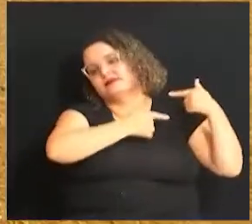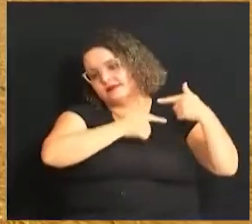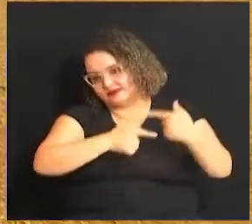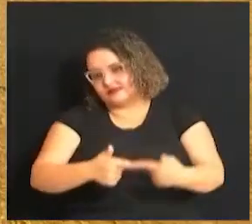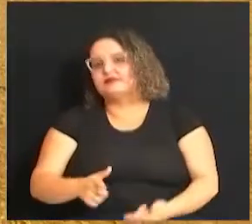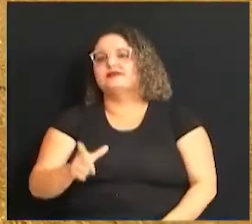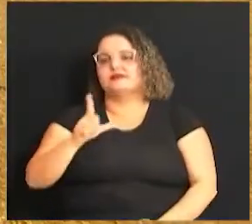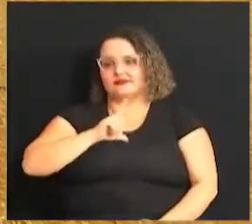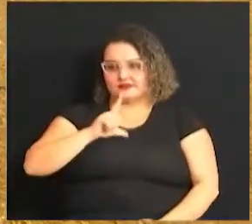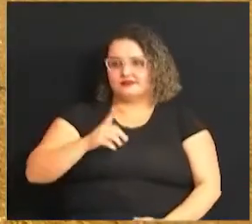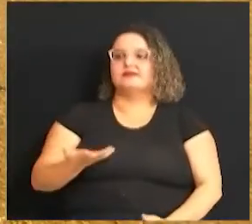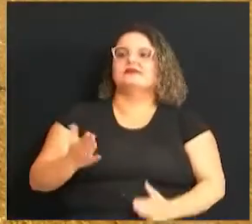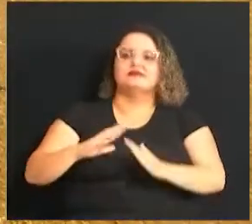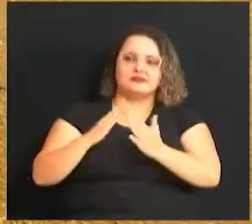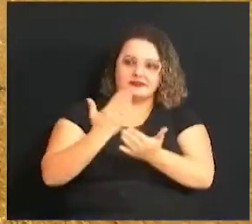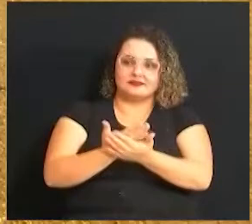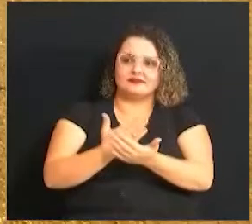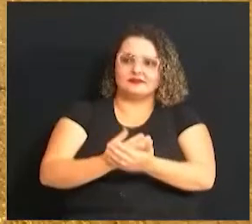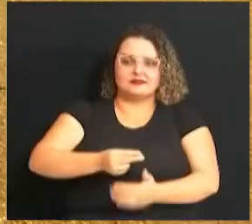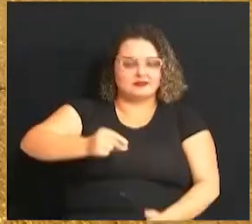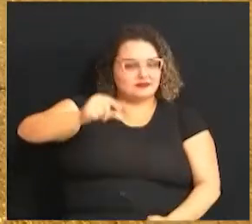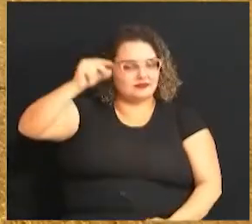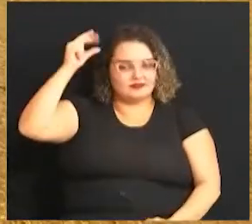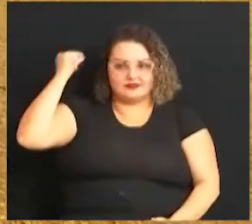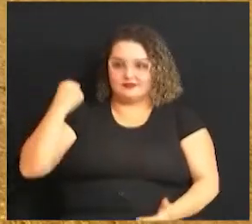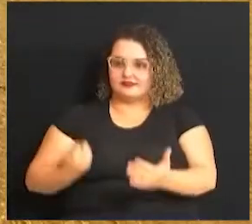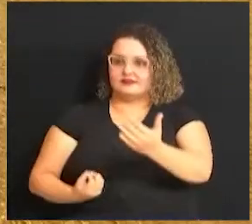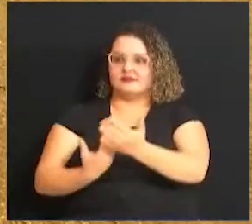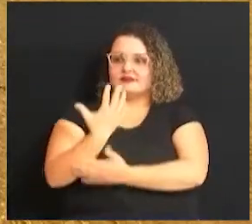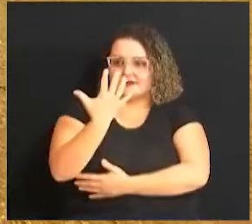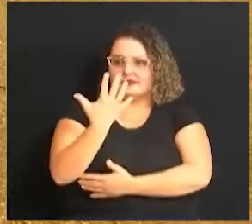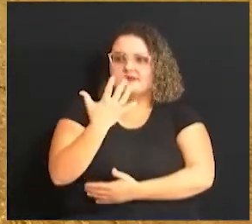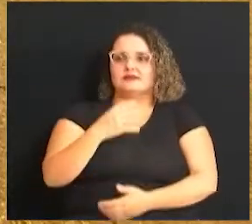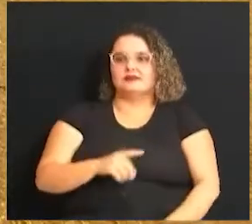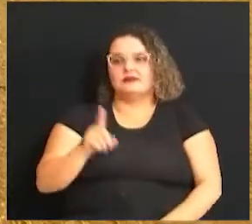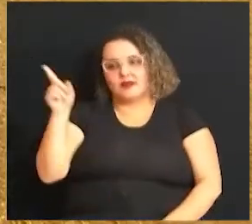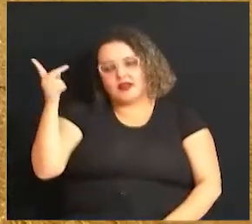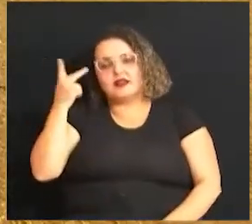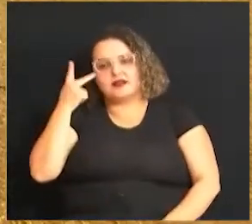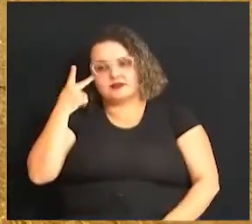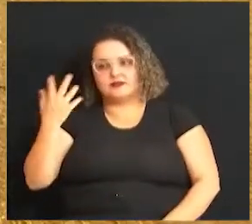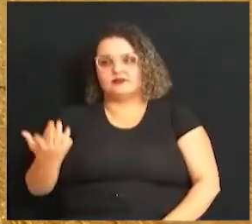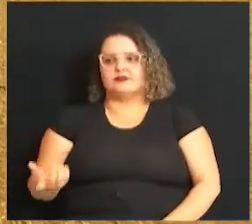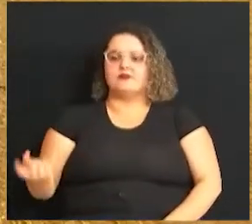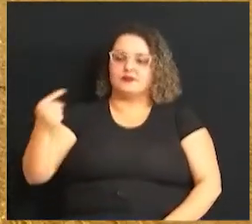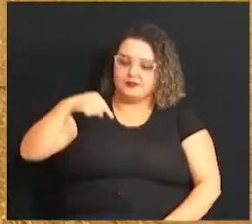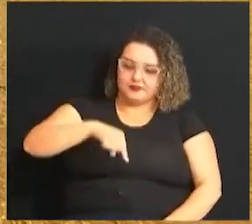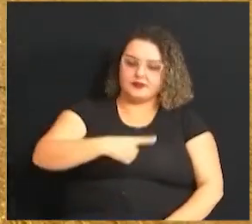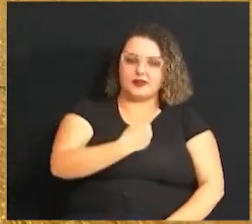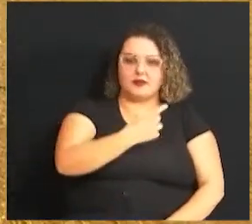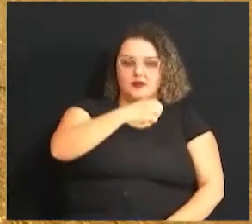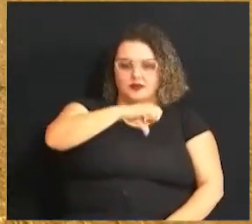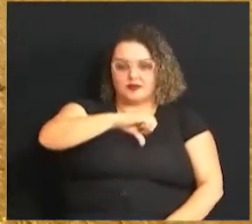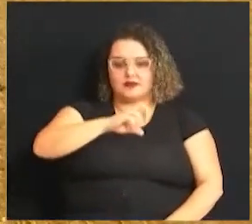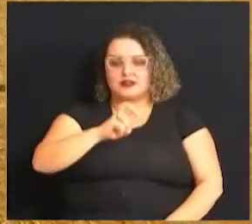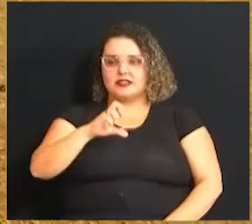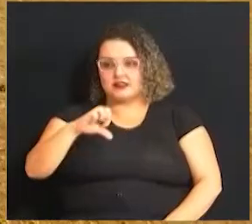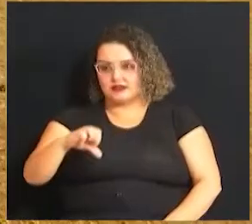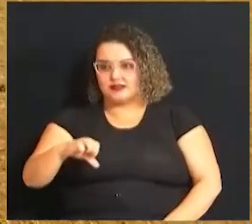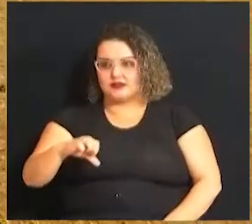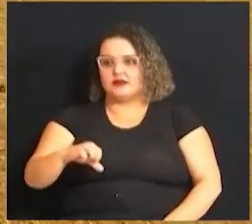Essa é uma tradição que que a escola tem desde a época da sua criação lá na Escola Preparatória de São Paulo. Com a vinda para